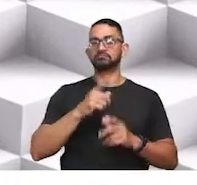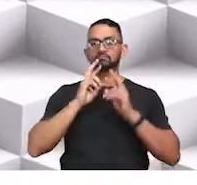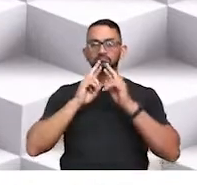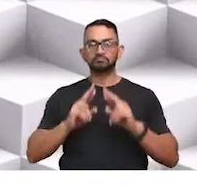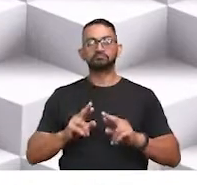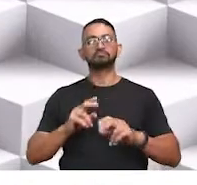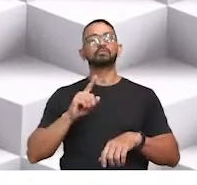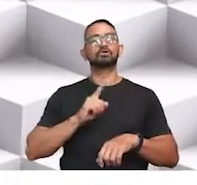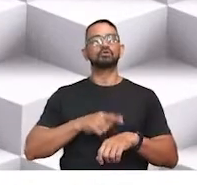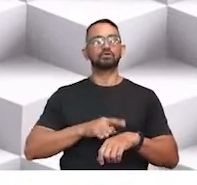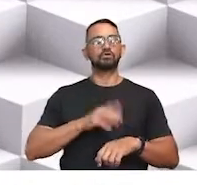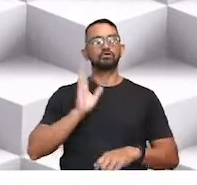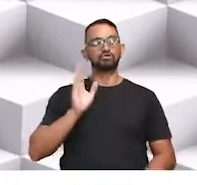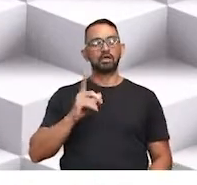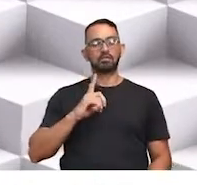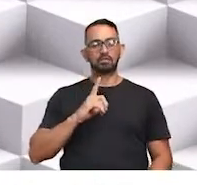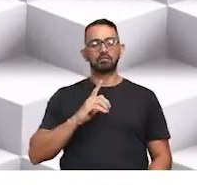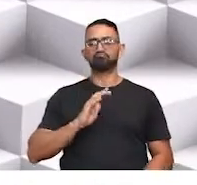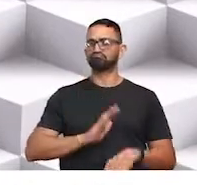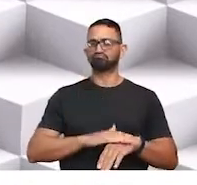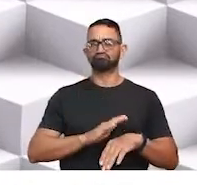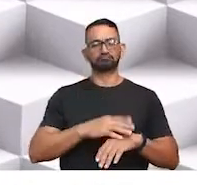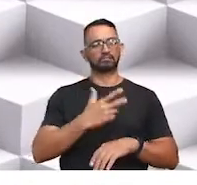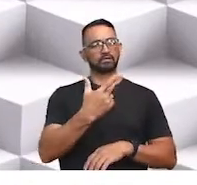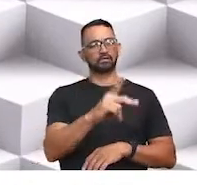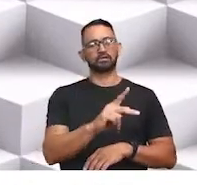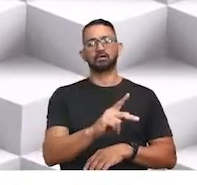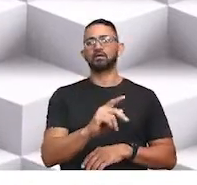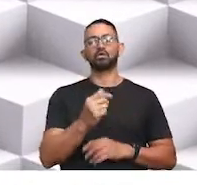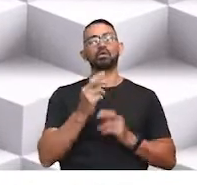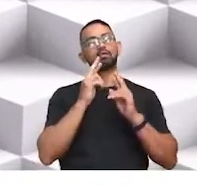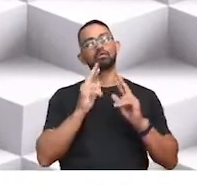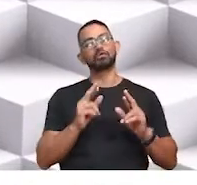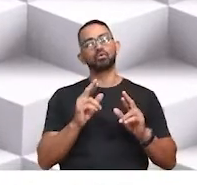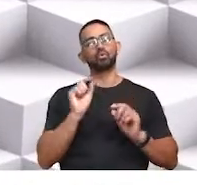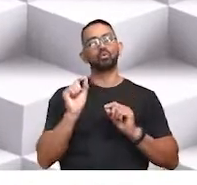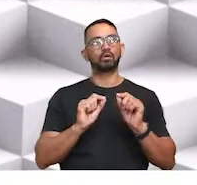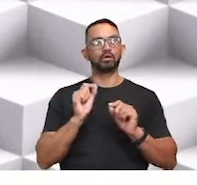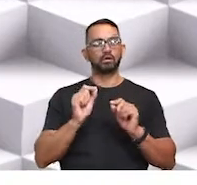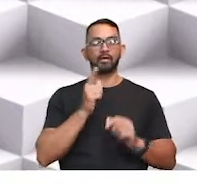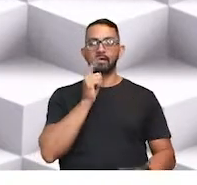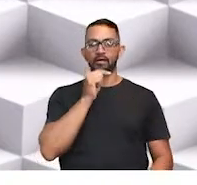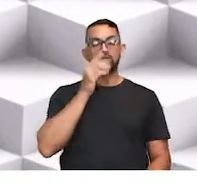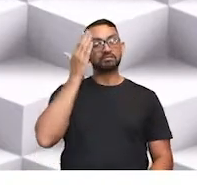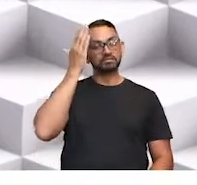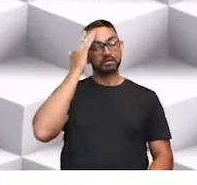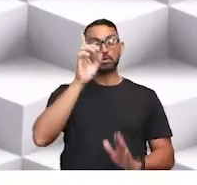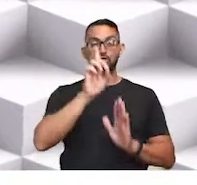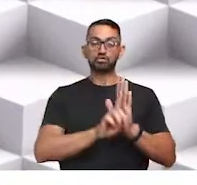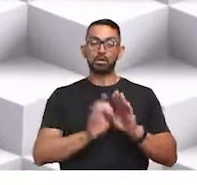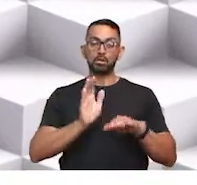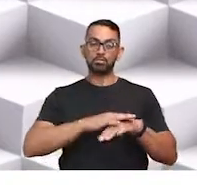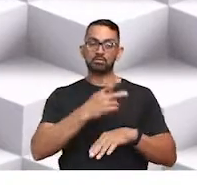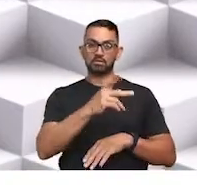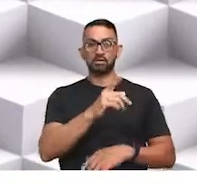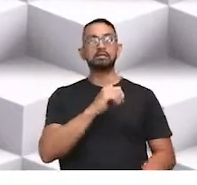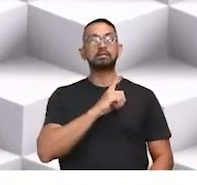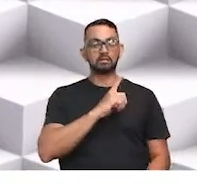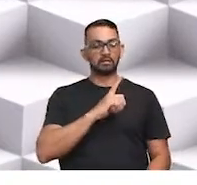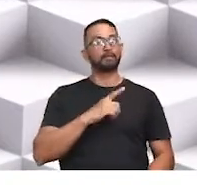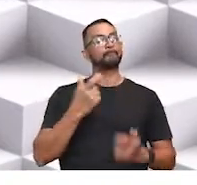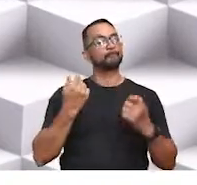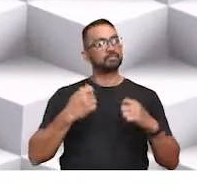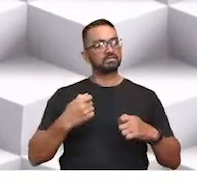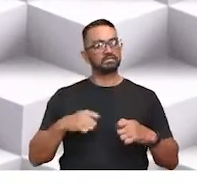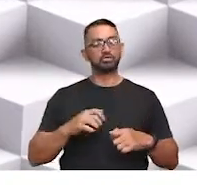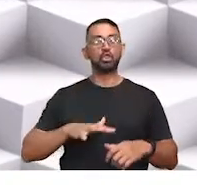problema seja solucionado fizeram então aí com as próprias mãos para tentar solucionar essa questão da água que a gente sabe que é direito deles